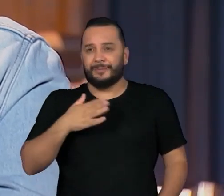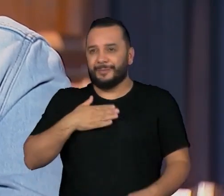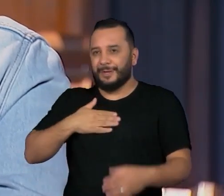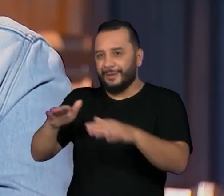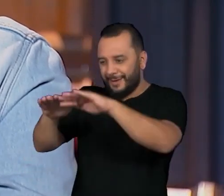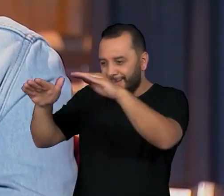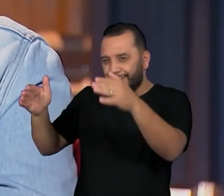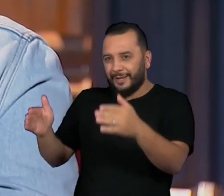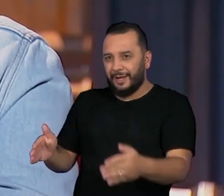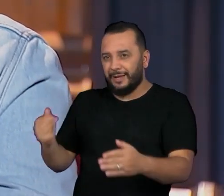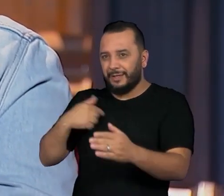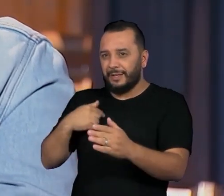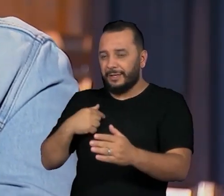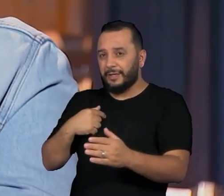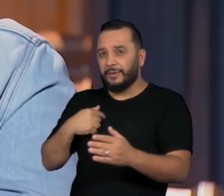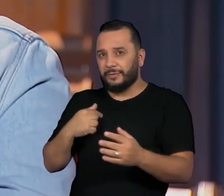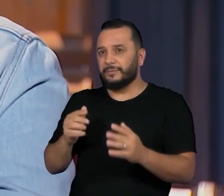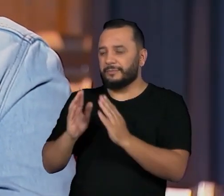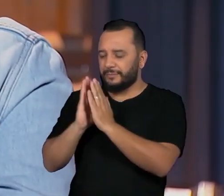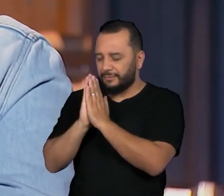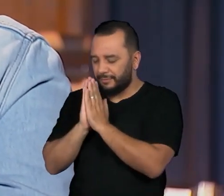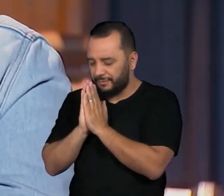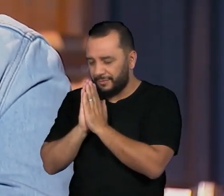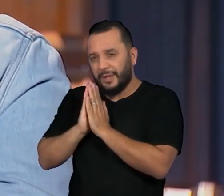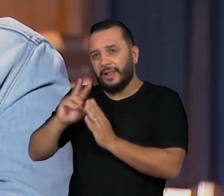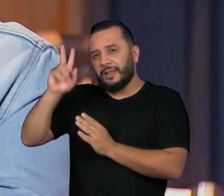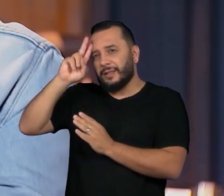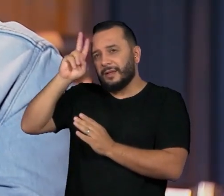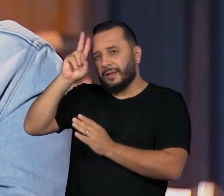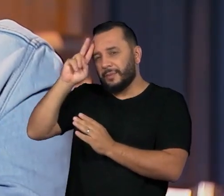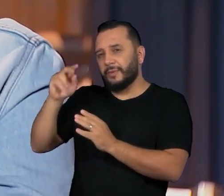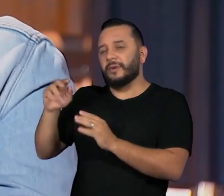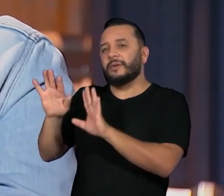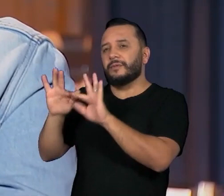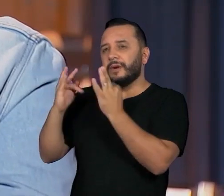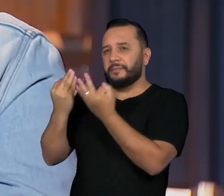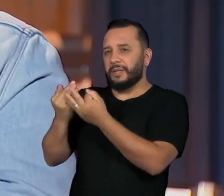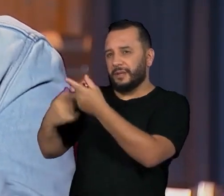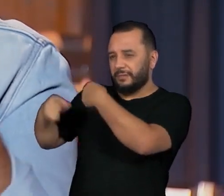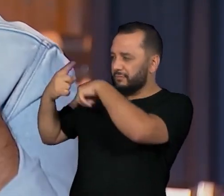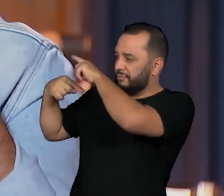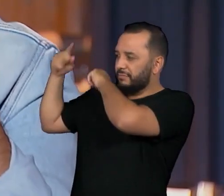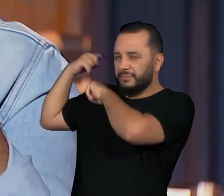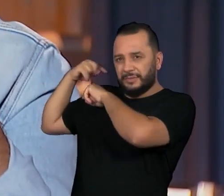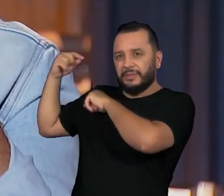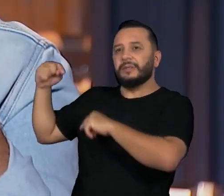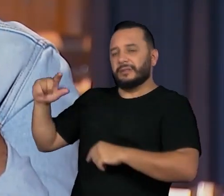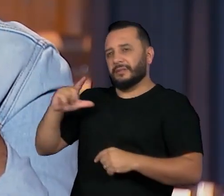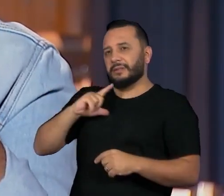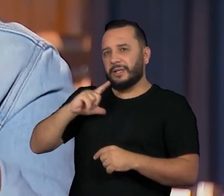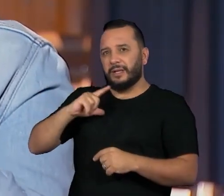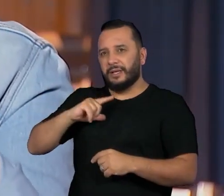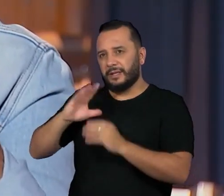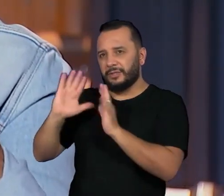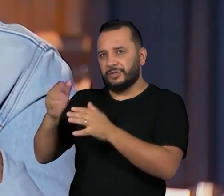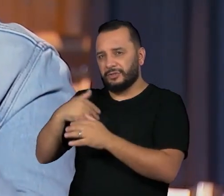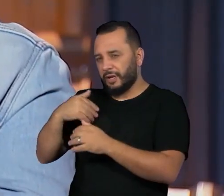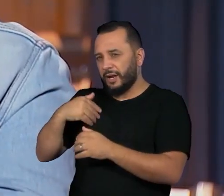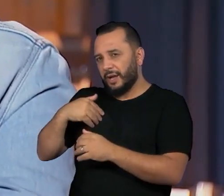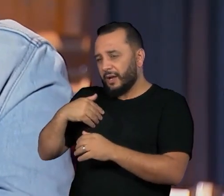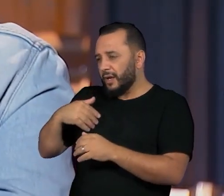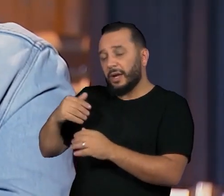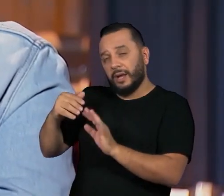onde eu faço meu trabalho com os meus ancestrais com as entidades que eu escolhi tem ali eu tenho uma versão própria dessas crenças eu sou